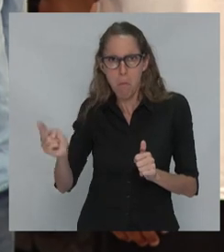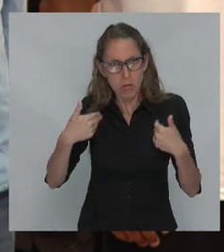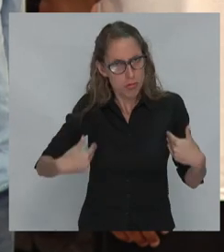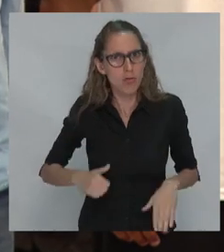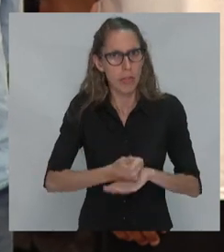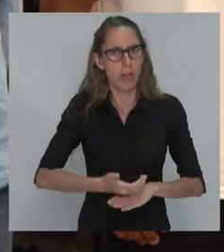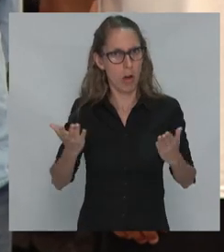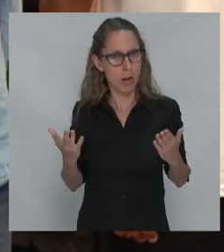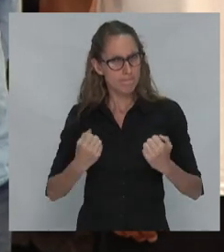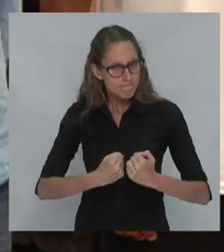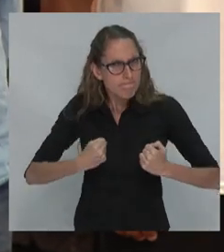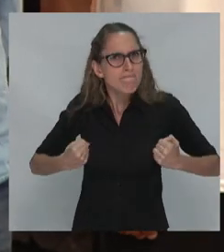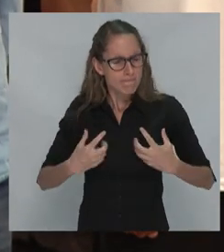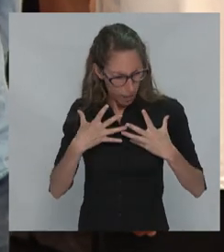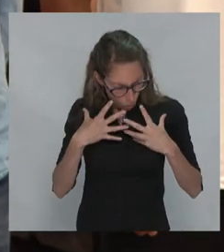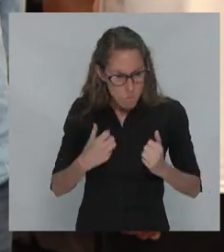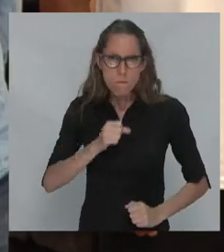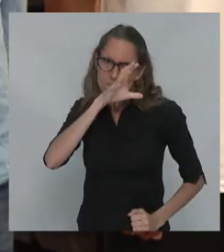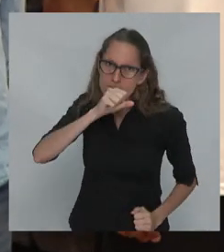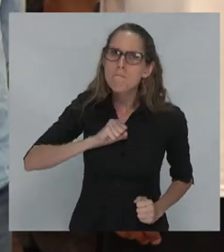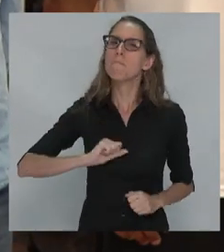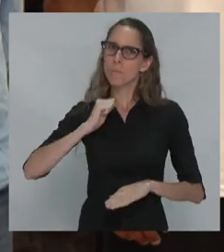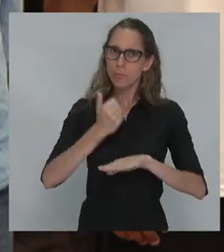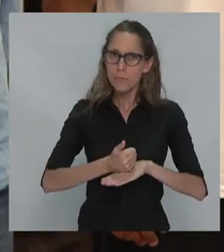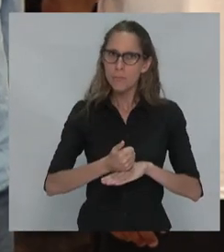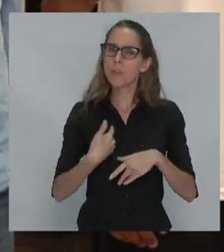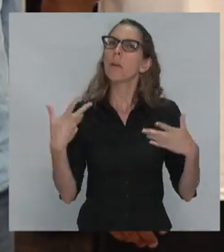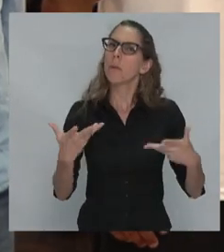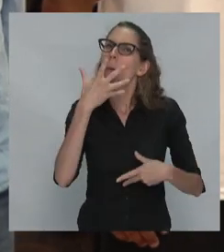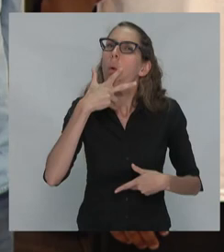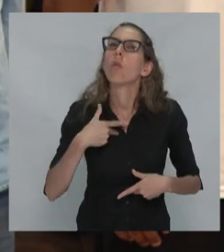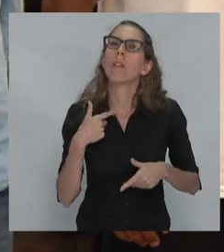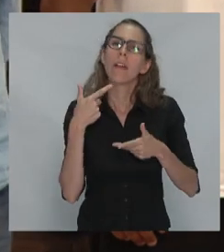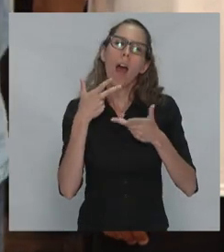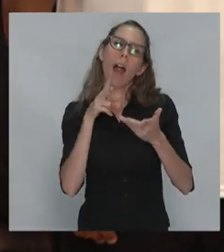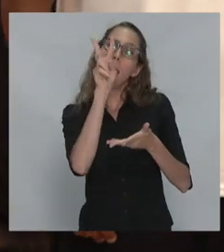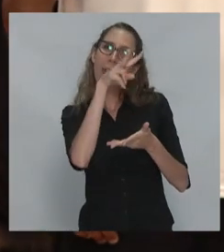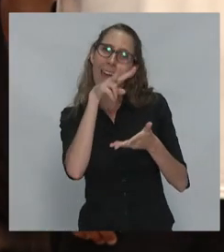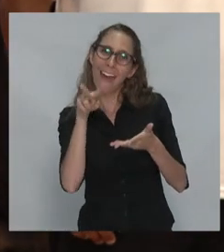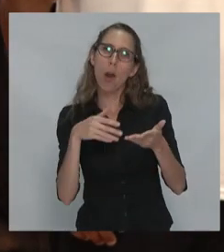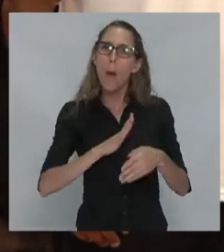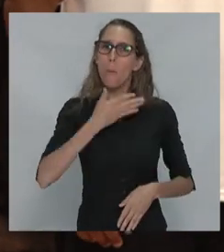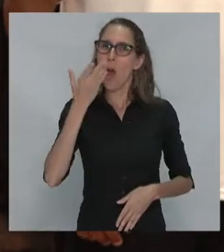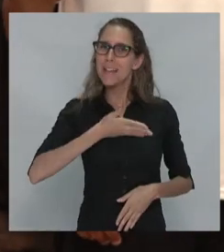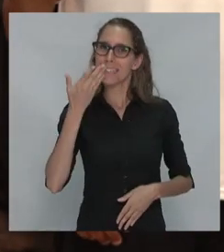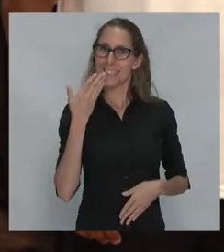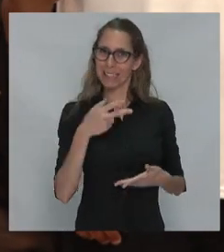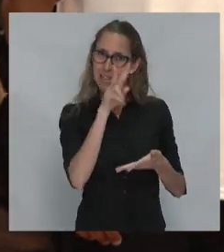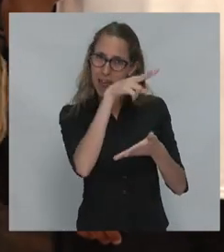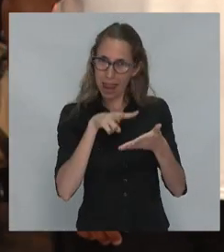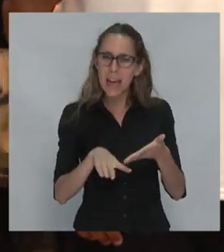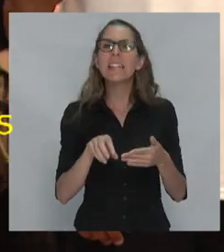resistindo. E gostaria de compartilhar com vocês uma poesia que se chama Vozes